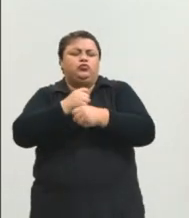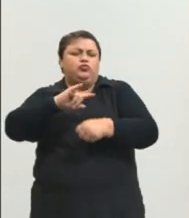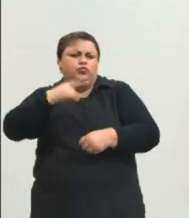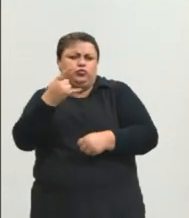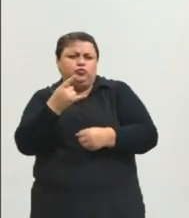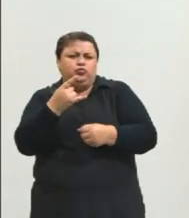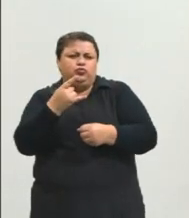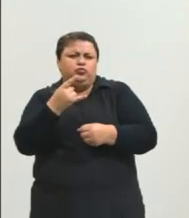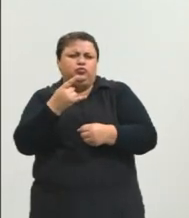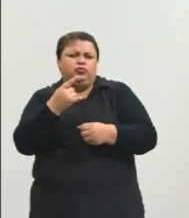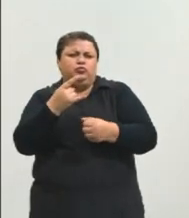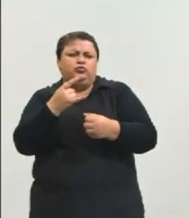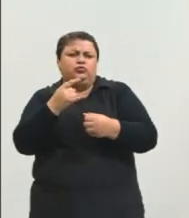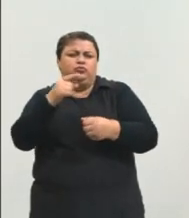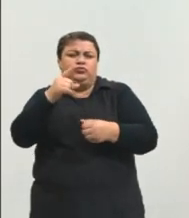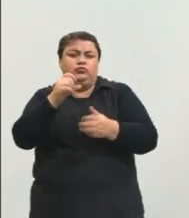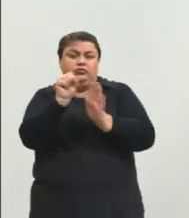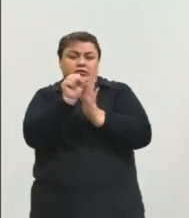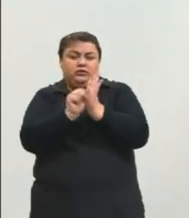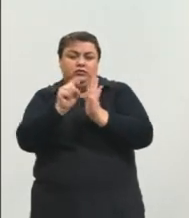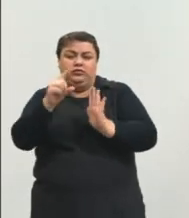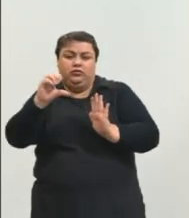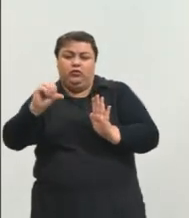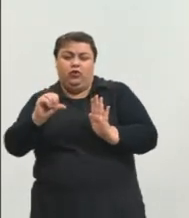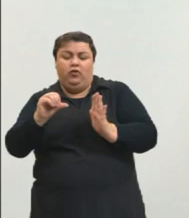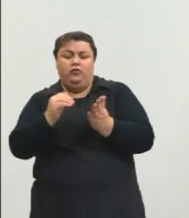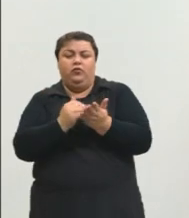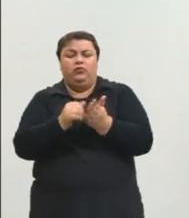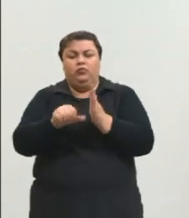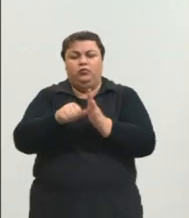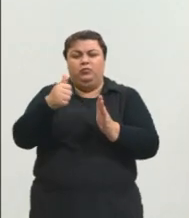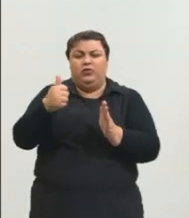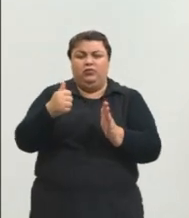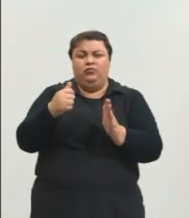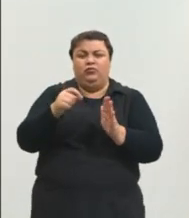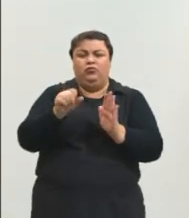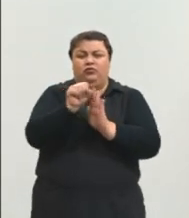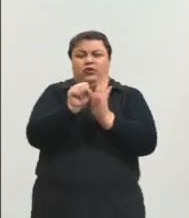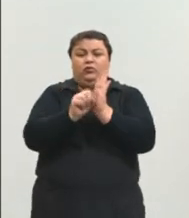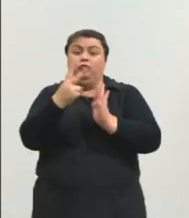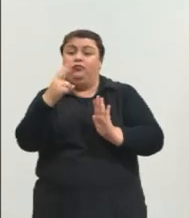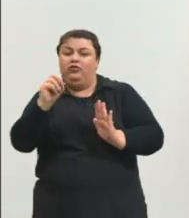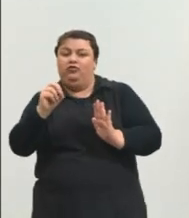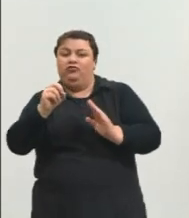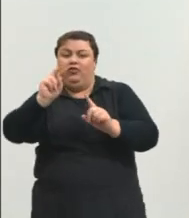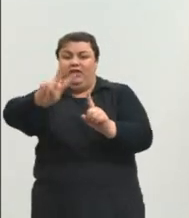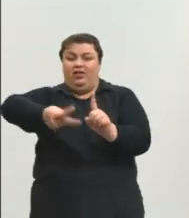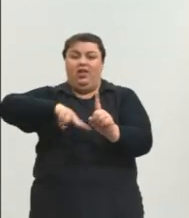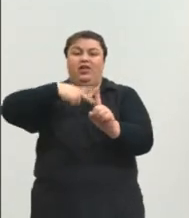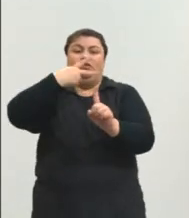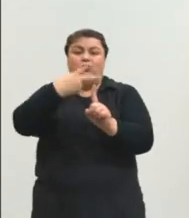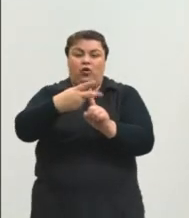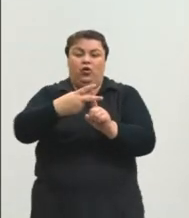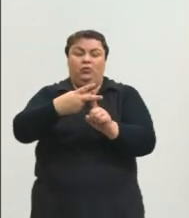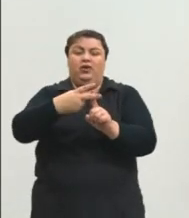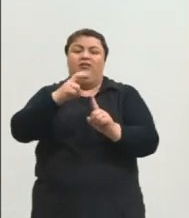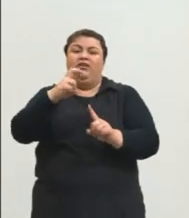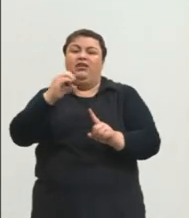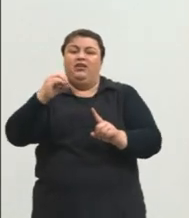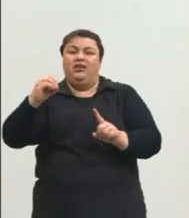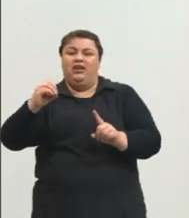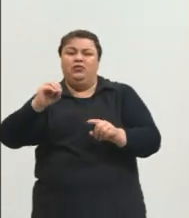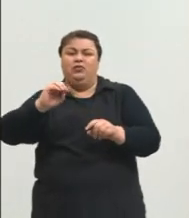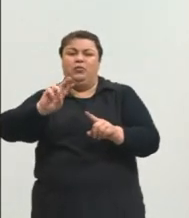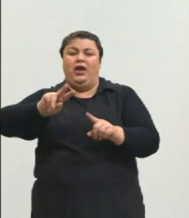primeiros anos do século XX, que a população da cidade ela dobra. Ela vai de 300 mil habitantes para 700